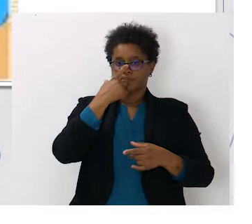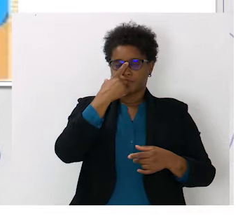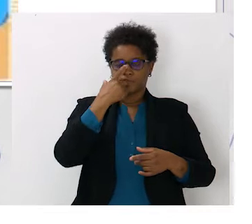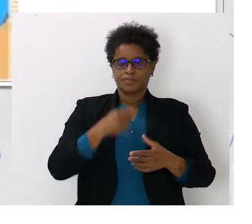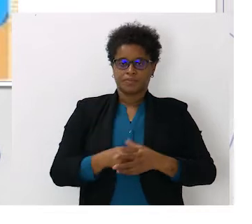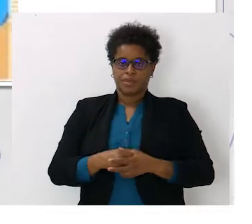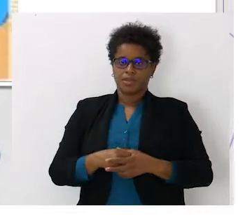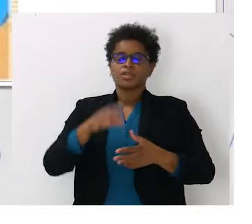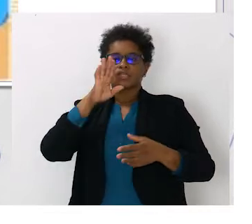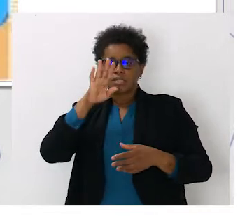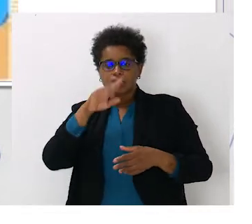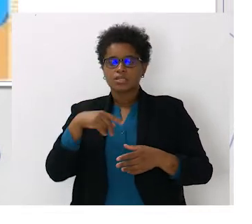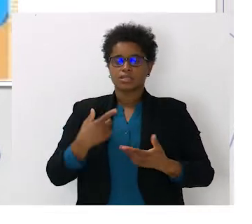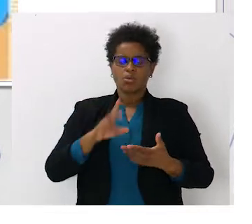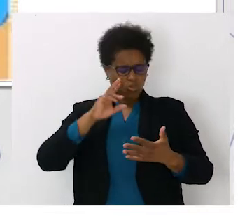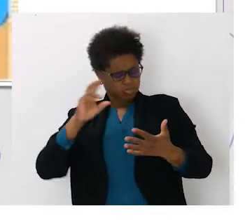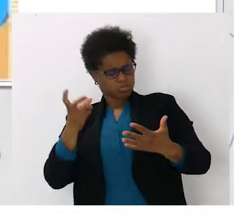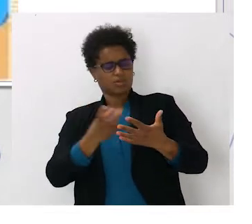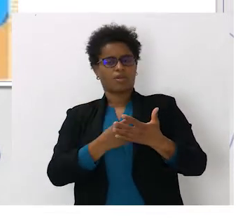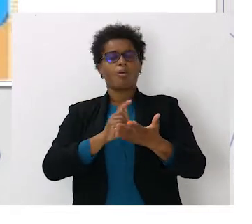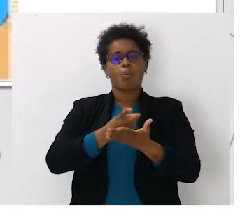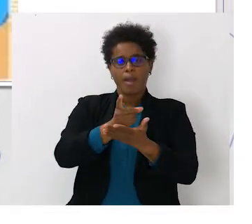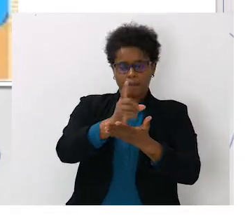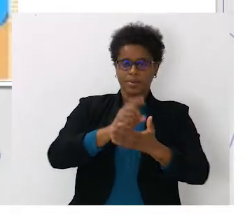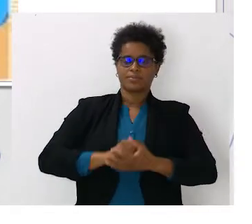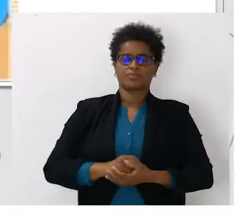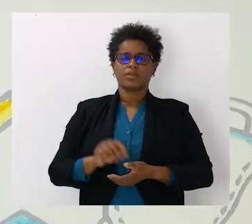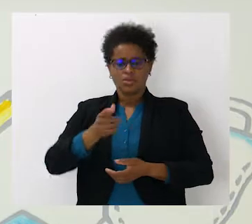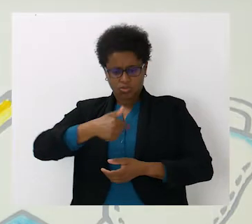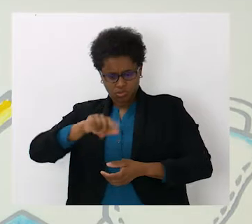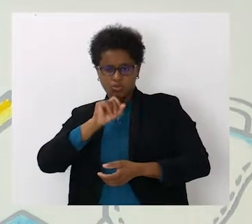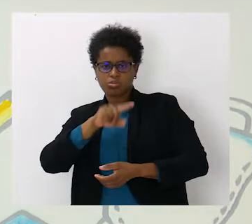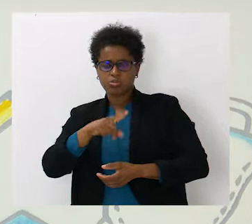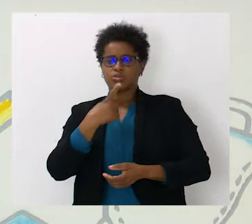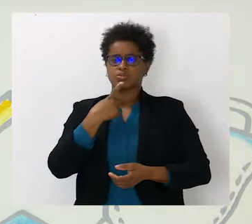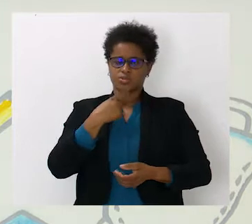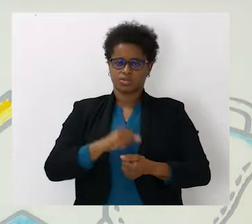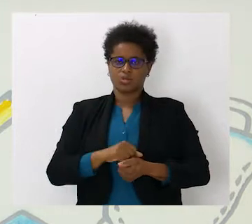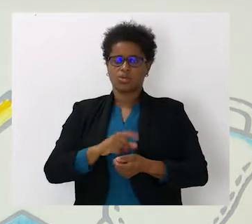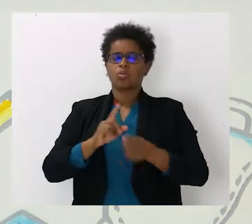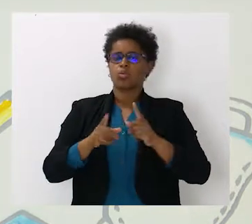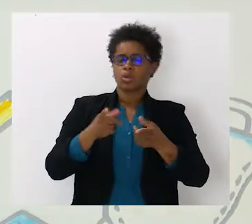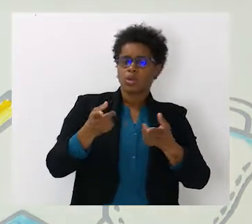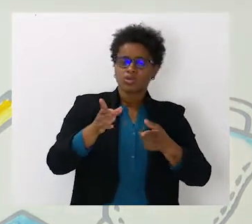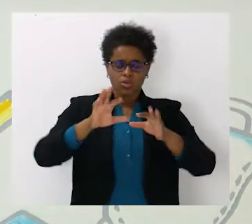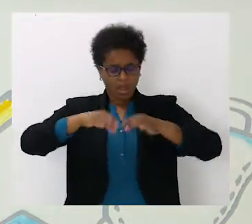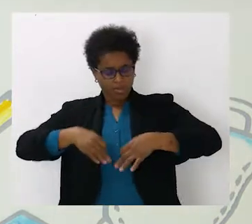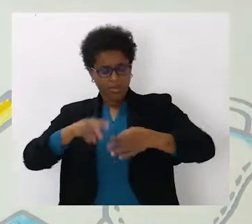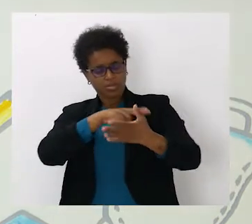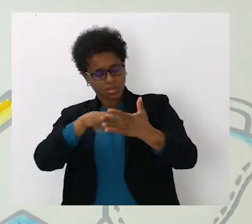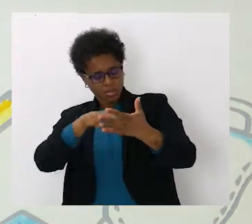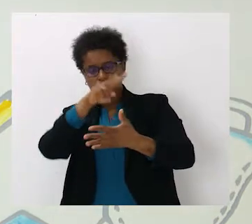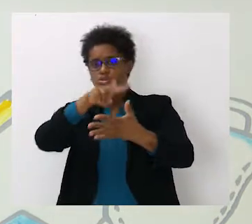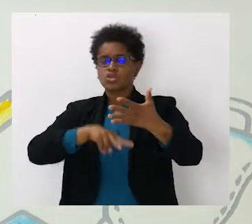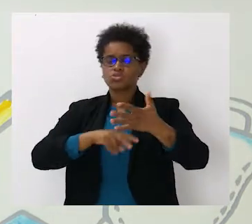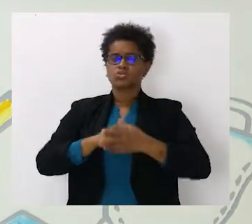Portanto, se observamos o mapa, podemos perceber aquilo que acabamos de ler